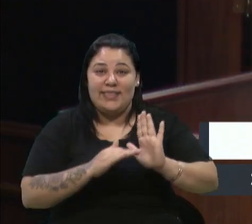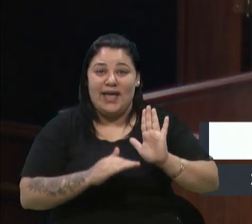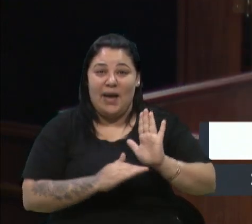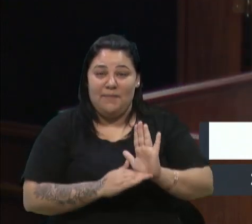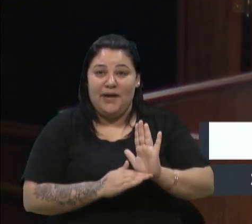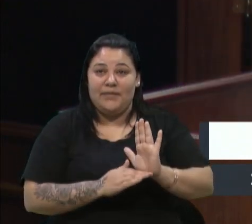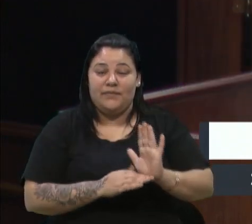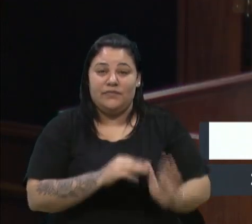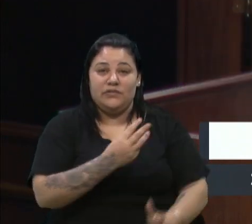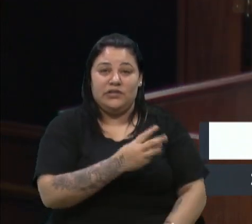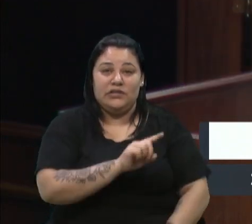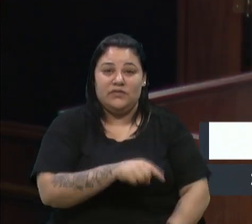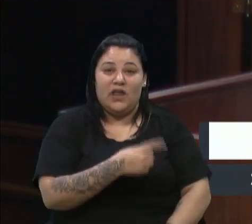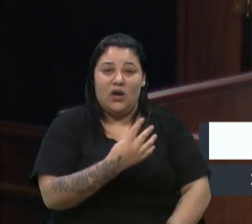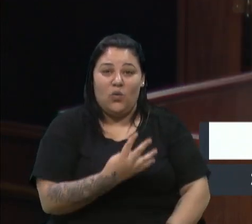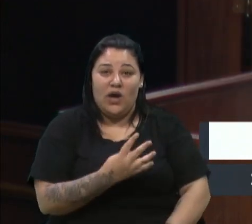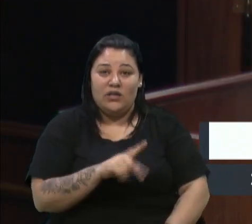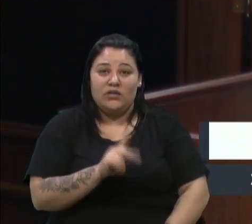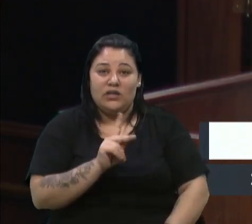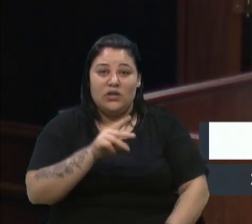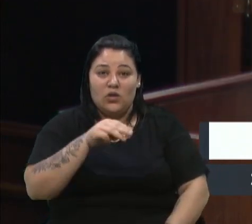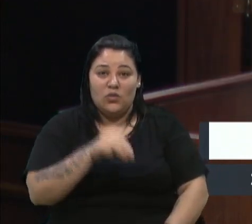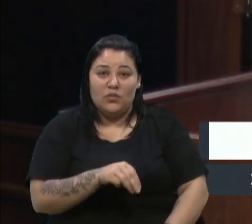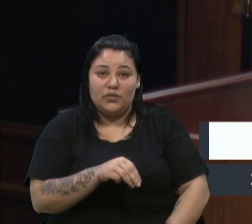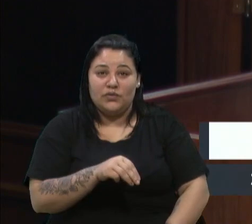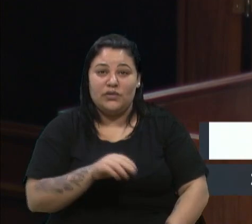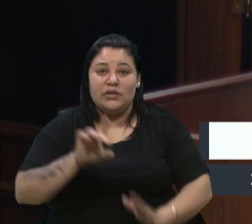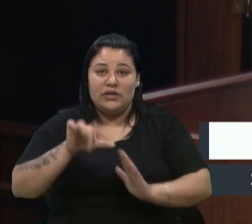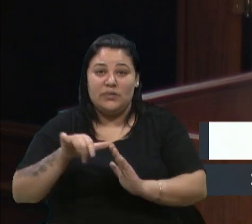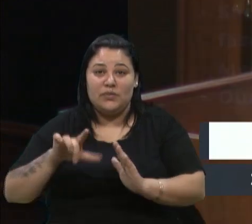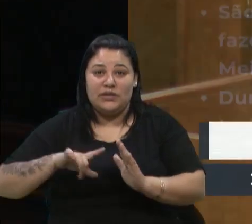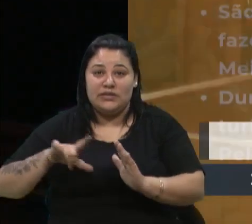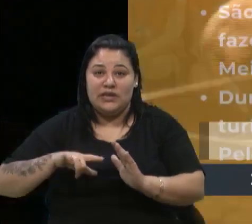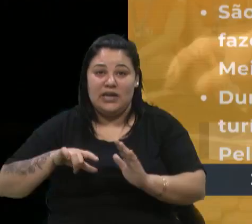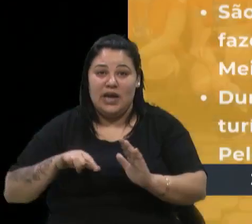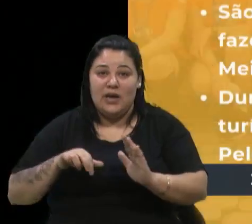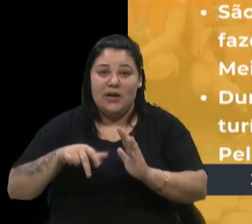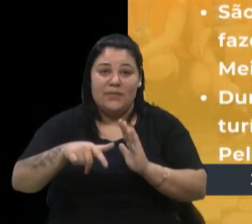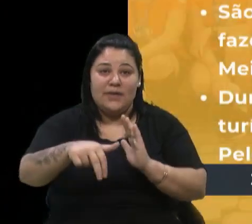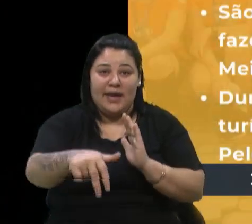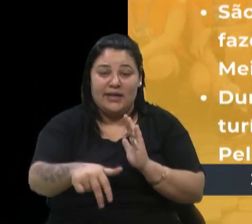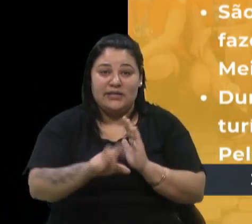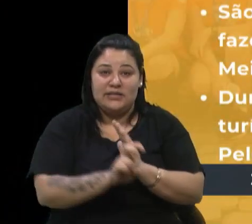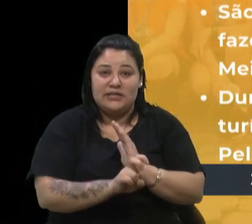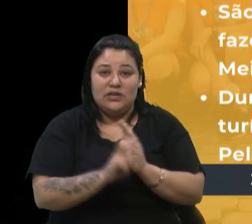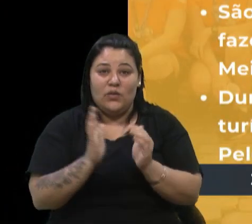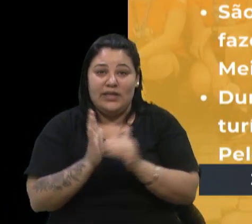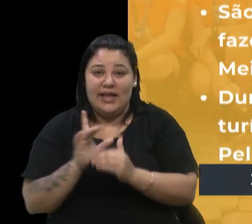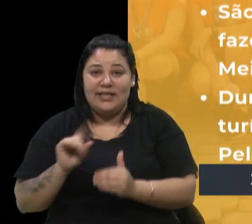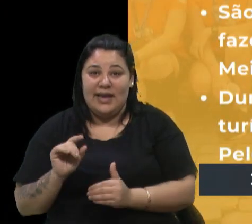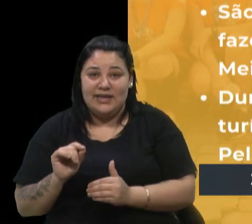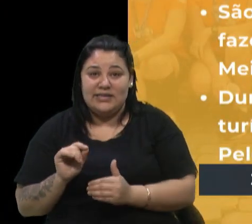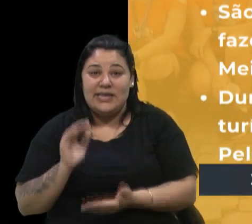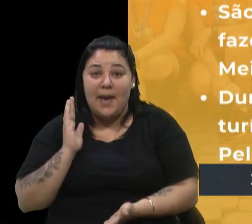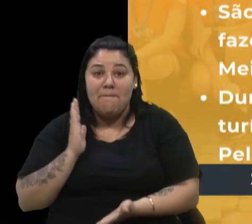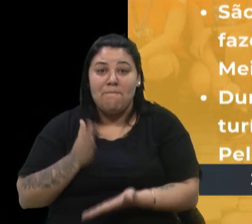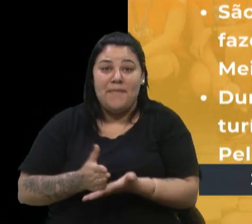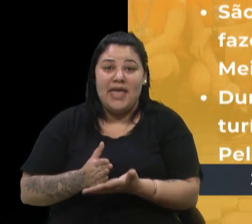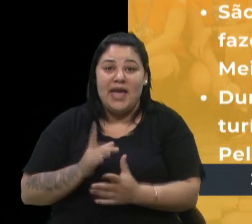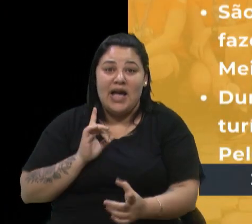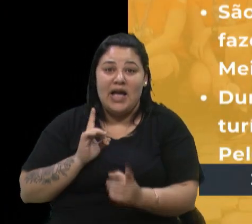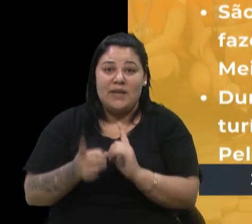classes funcionais, a rústica de 5 e 10 e a meia maratona de 21,